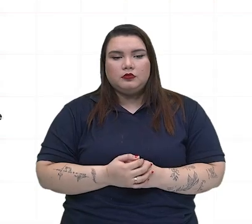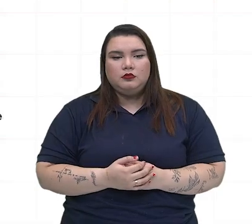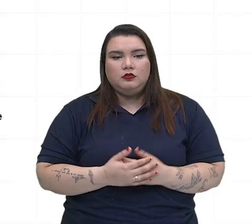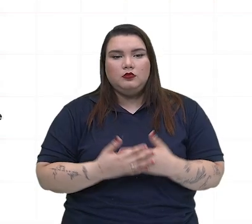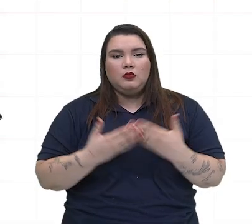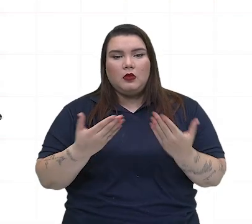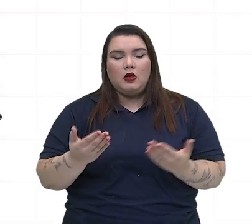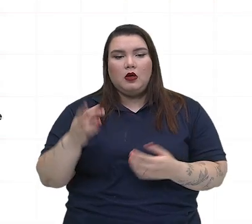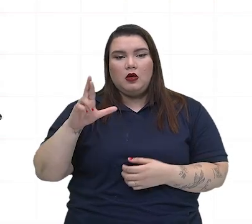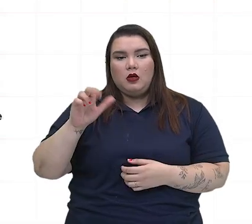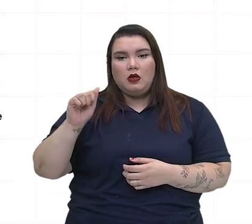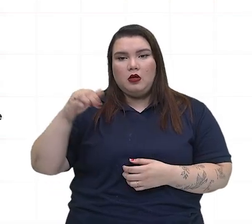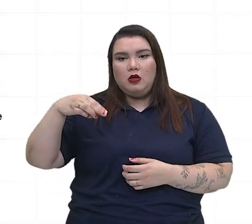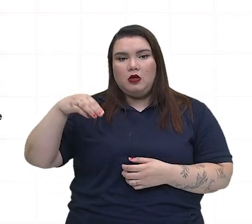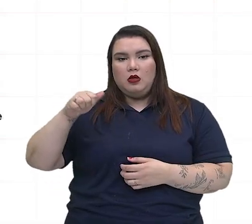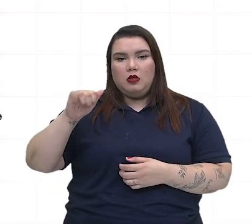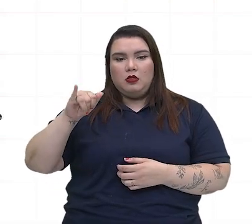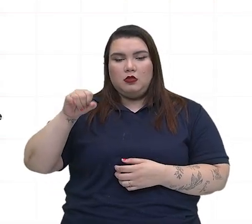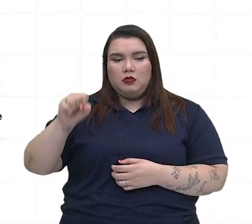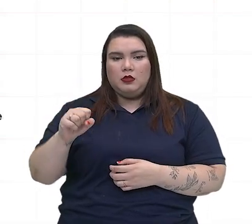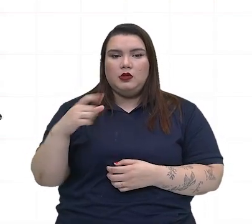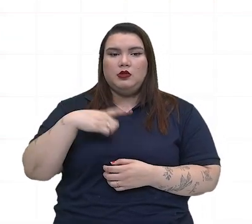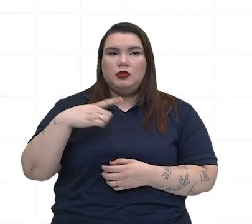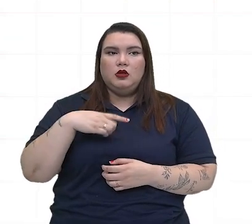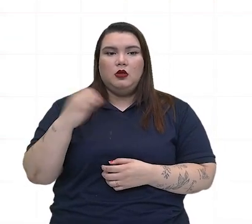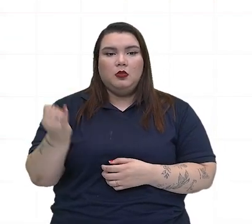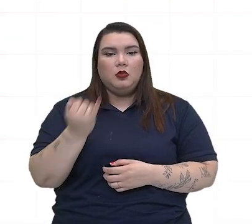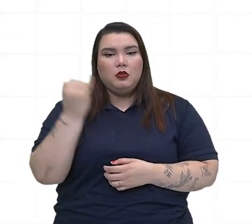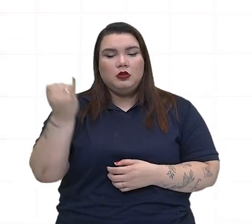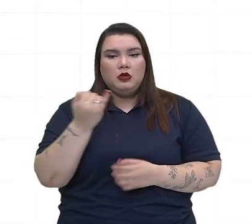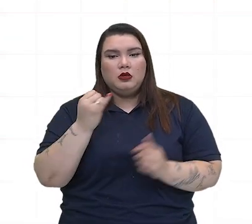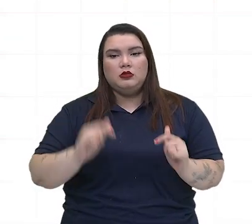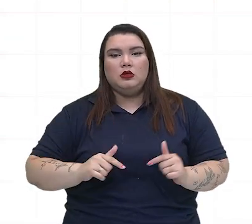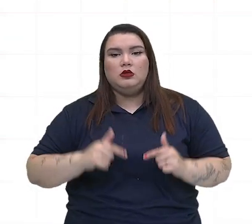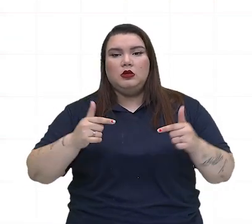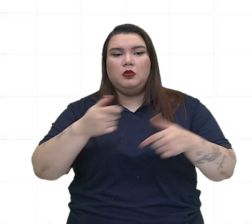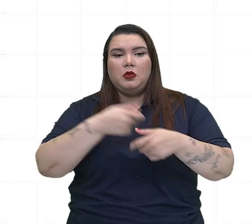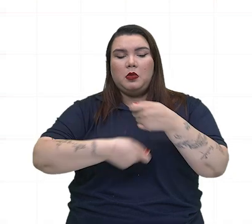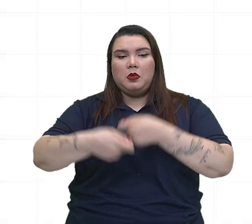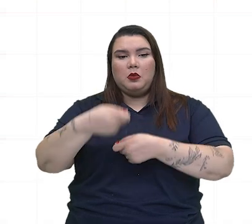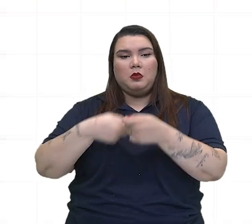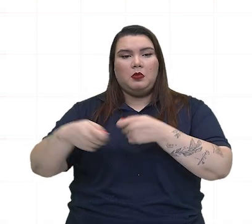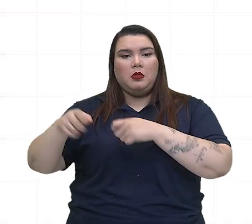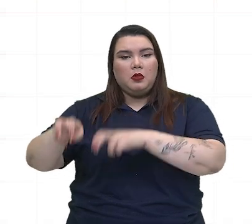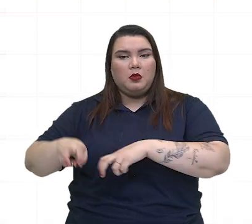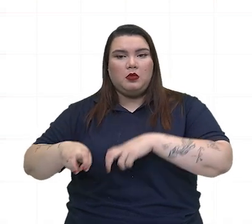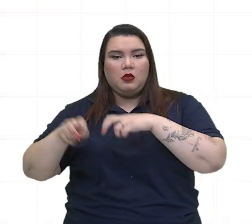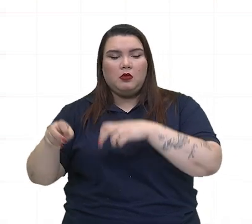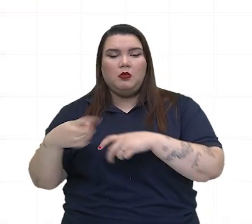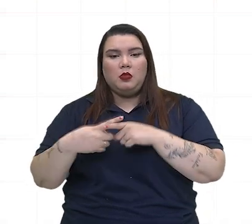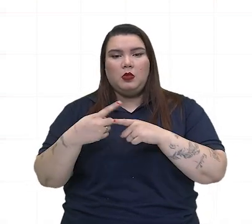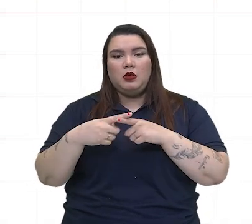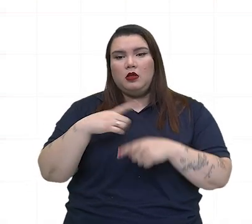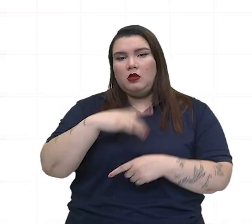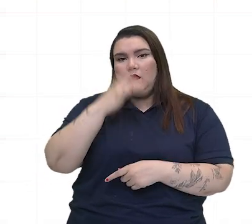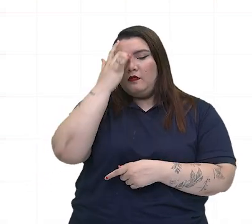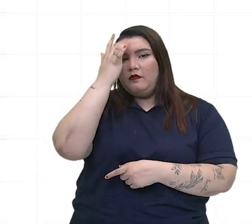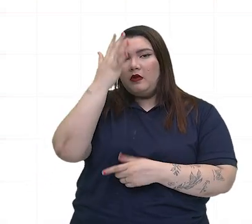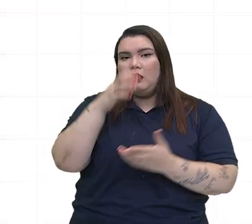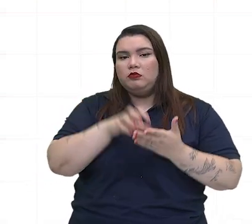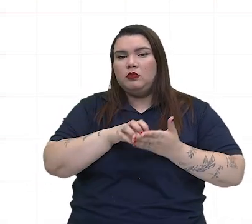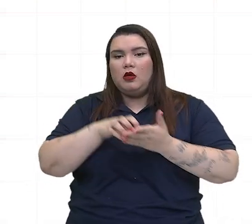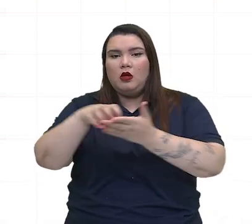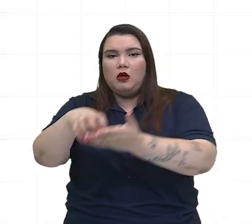os ramais, eles desempenham um papel vital na economia rural. Eles facilitam o transporte